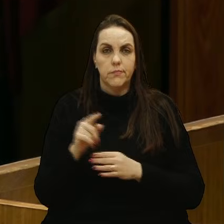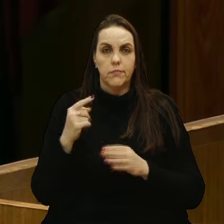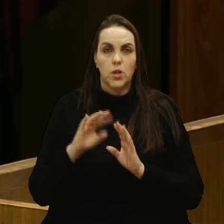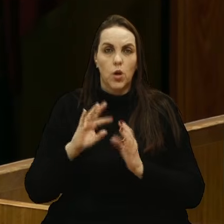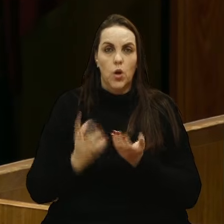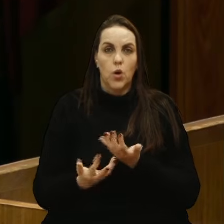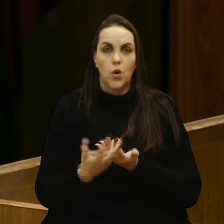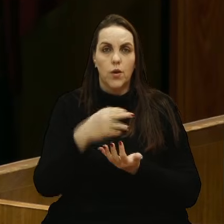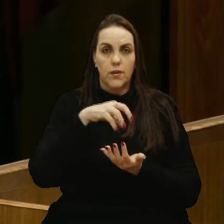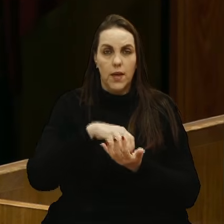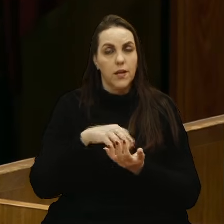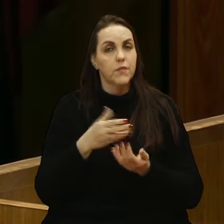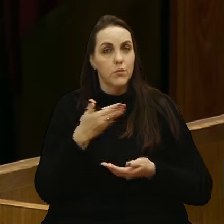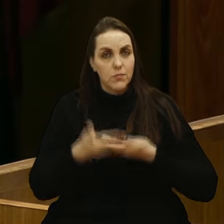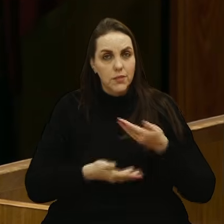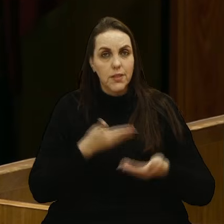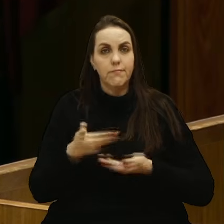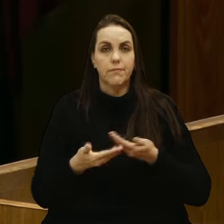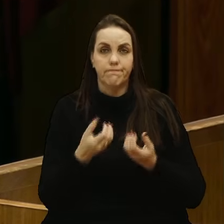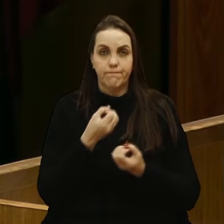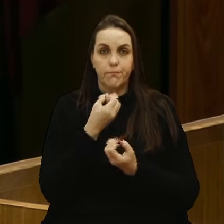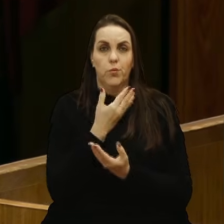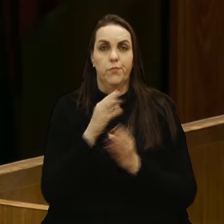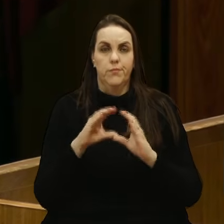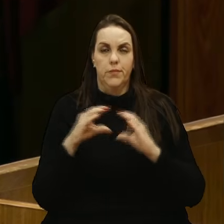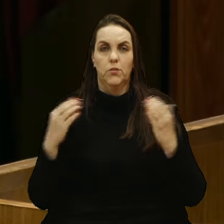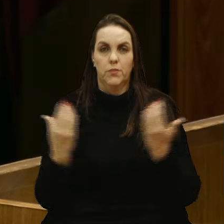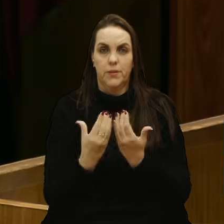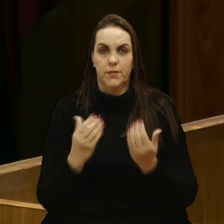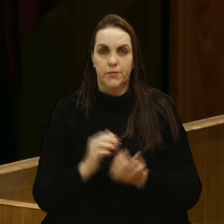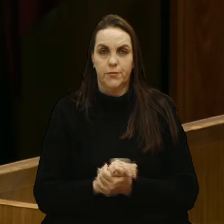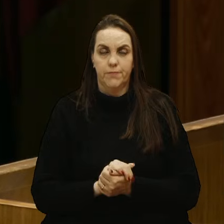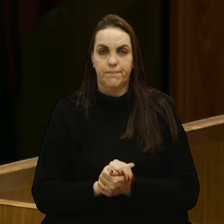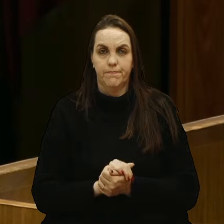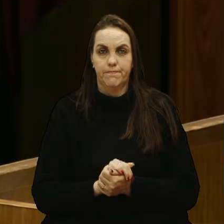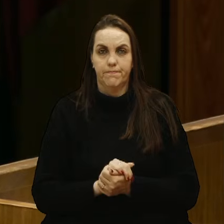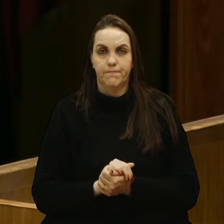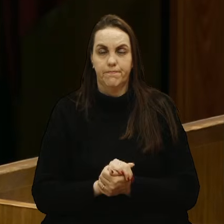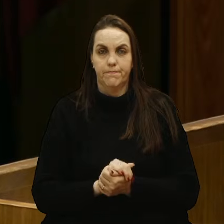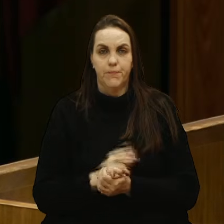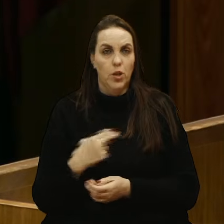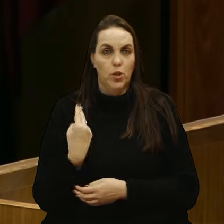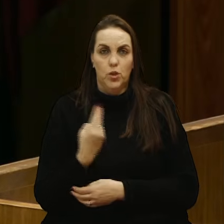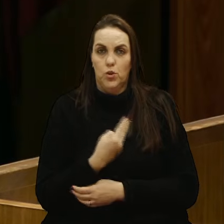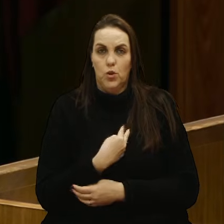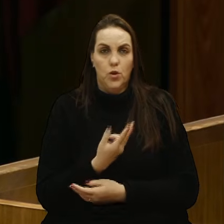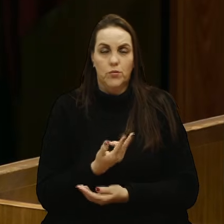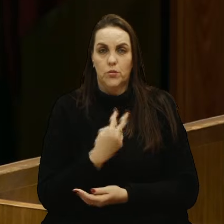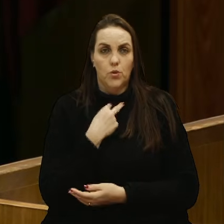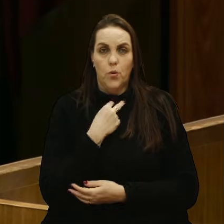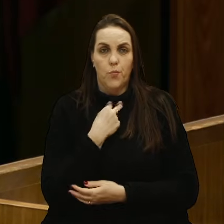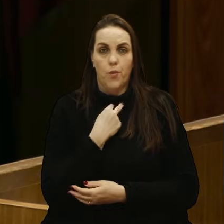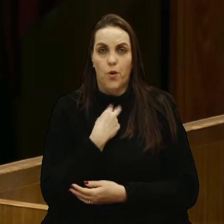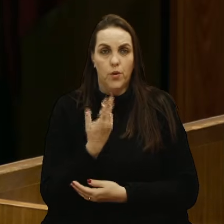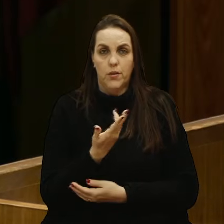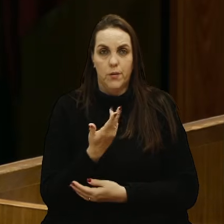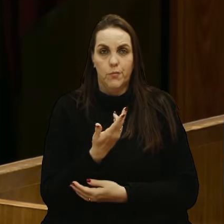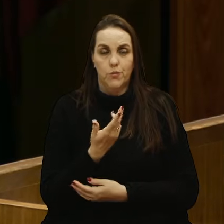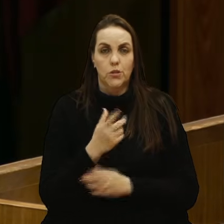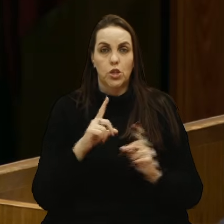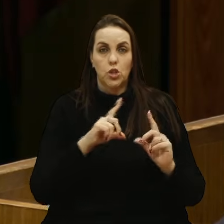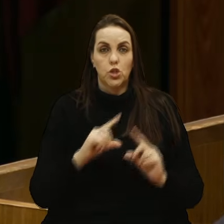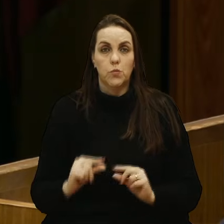prestar um bom serviço para a nossa comunidade. Isso nós não podemos reduzir a qualidade